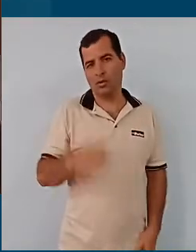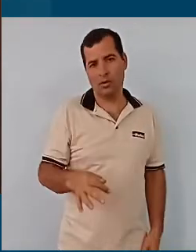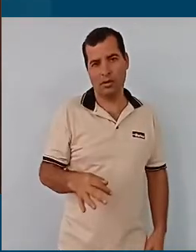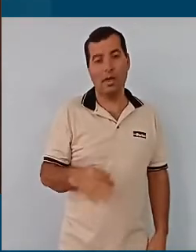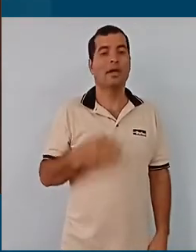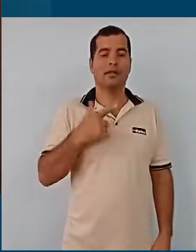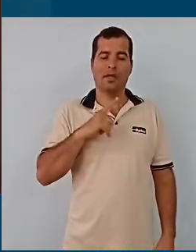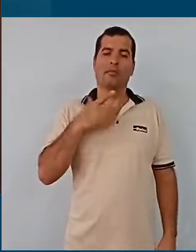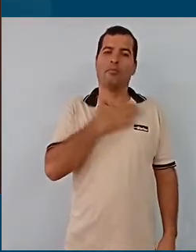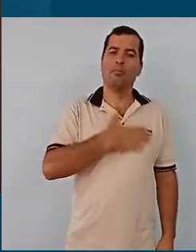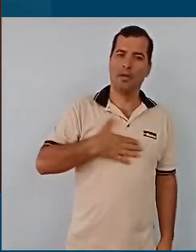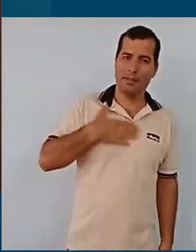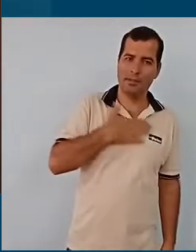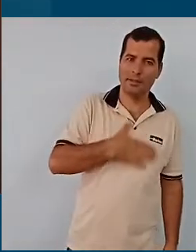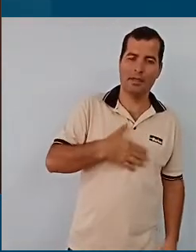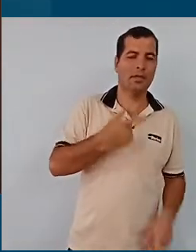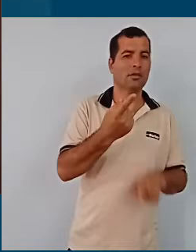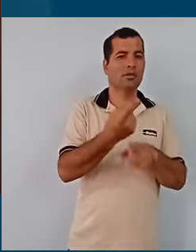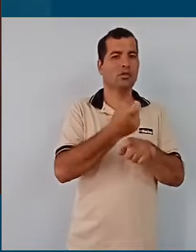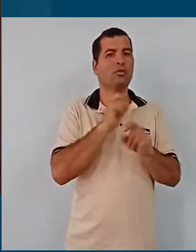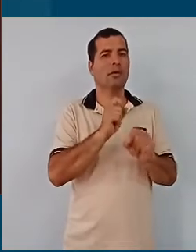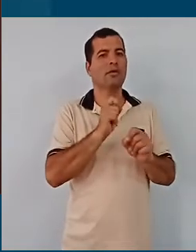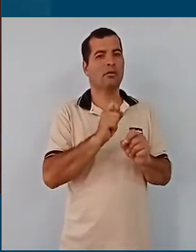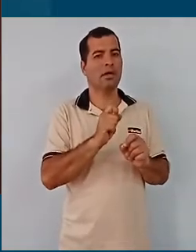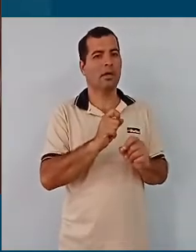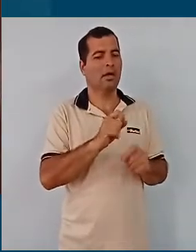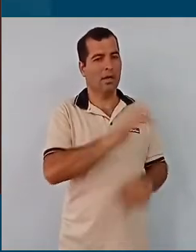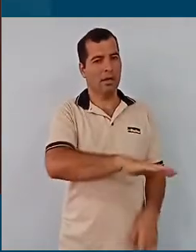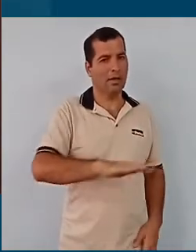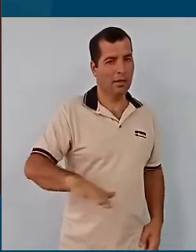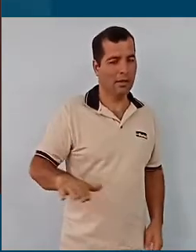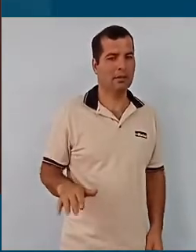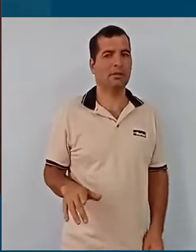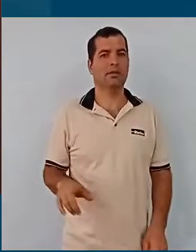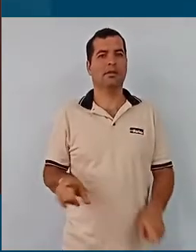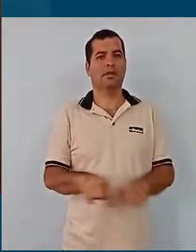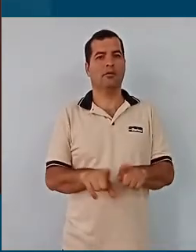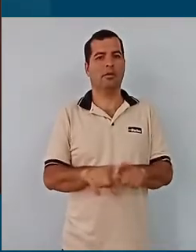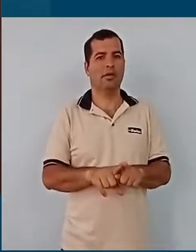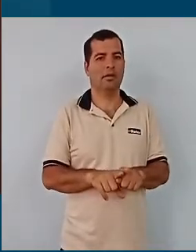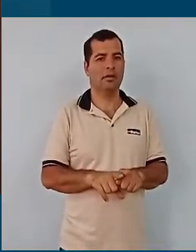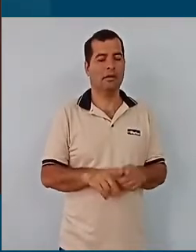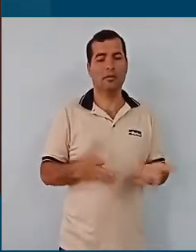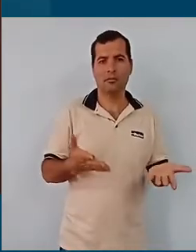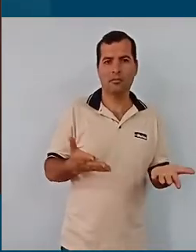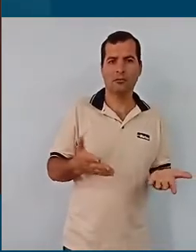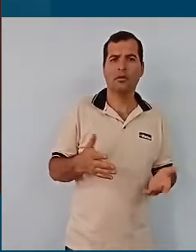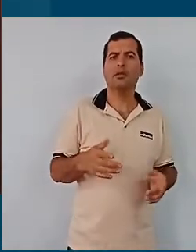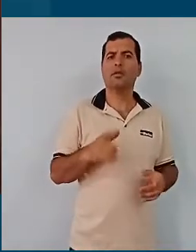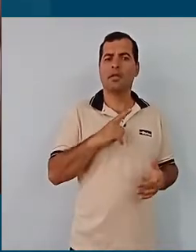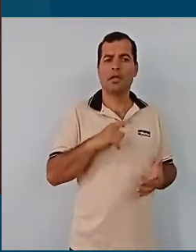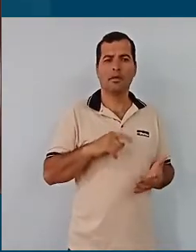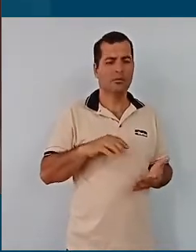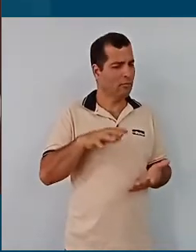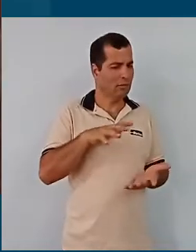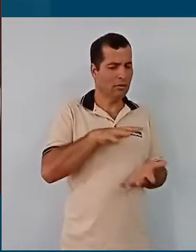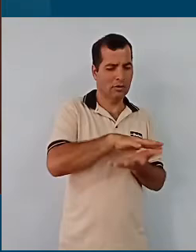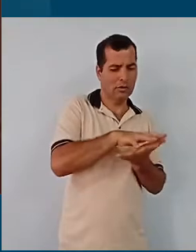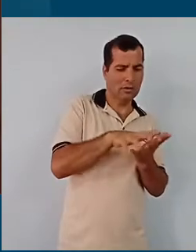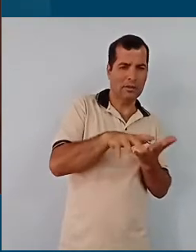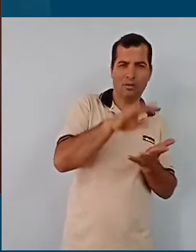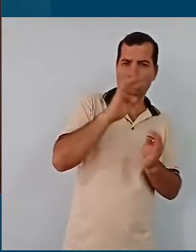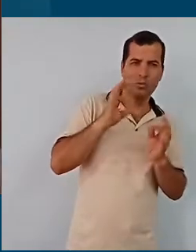né, de descoberta para a criança. Então, assim, agora, que ele é interdisciplinar, não tenho dúvida, porque a vida